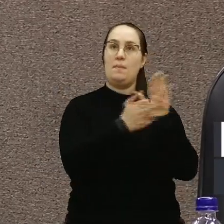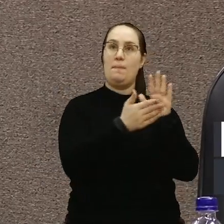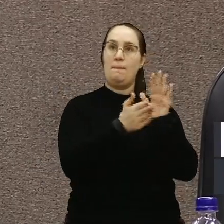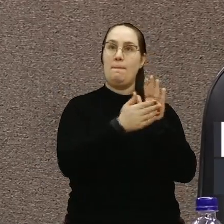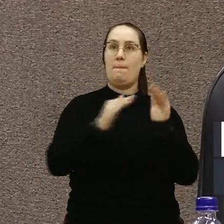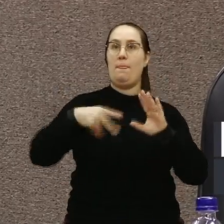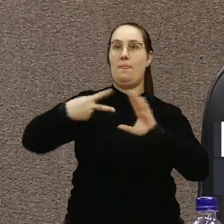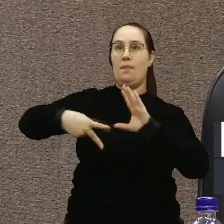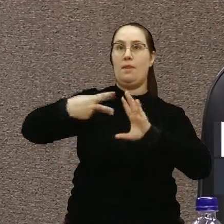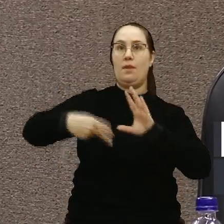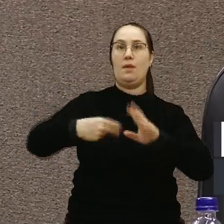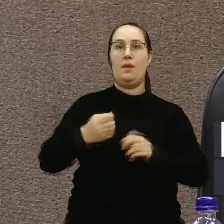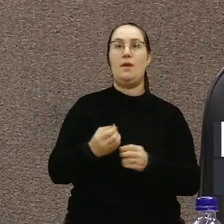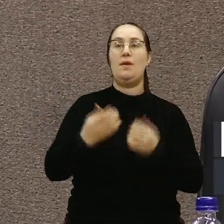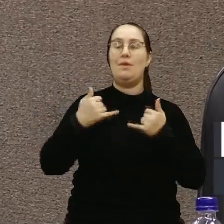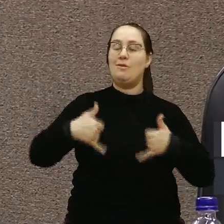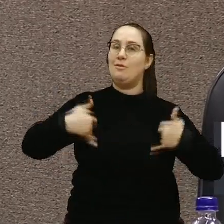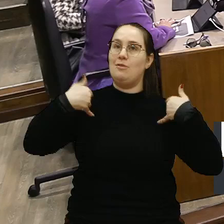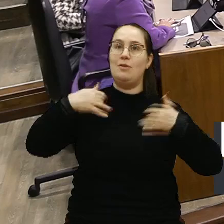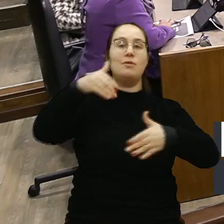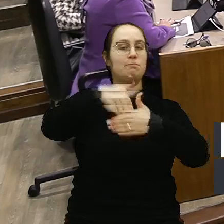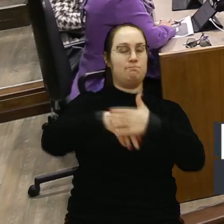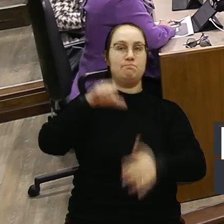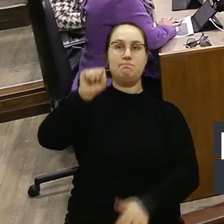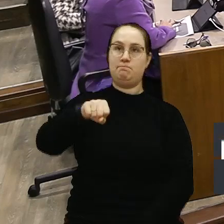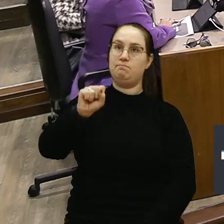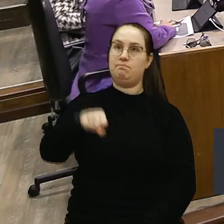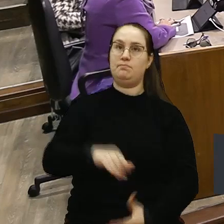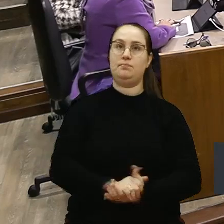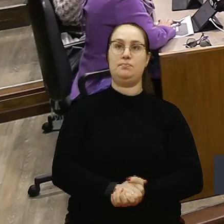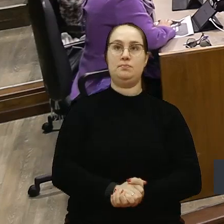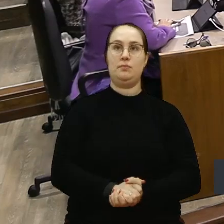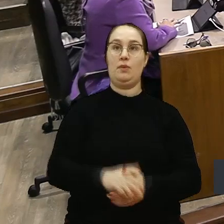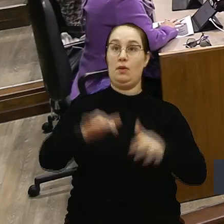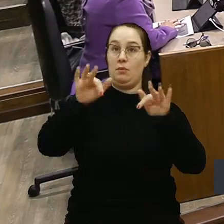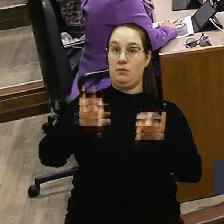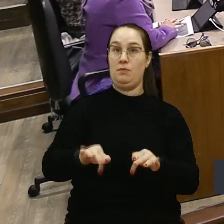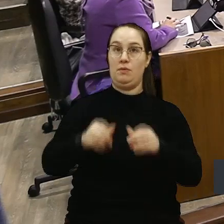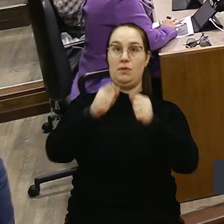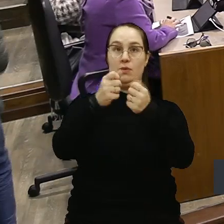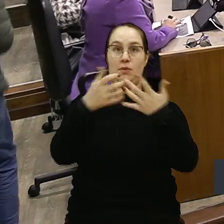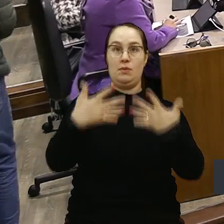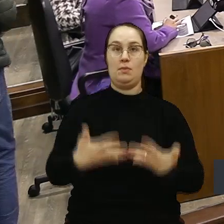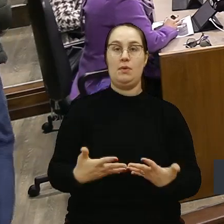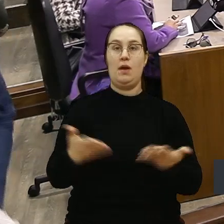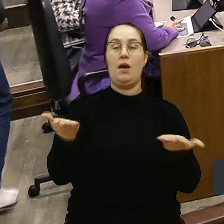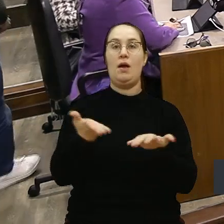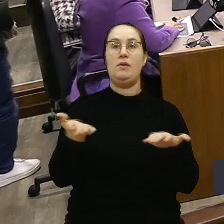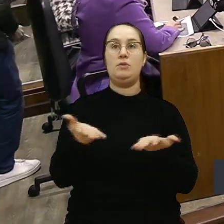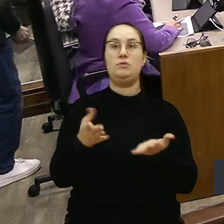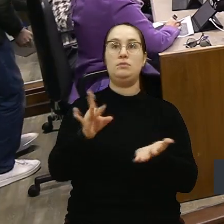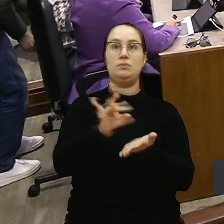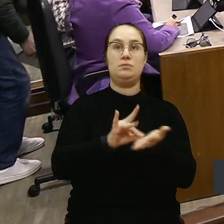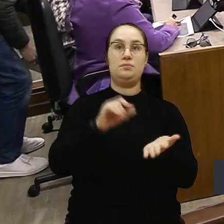e que orgulho poder votar favorável a ele. Encerradas as declarações de voto, passemos ao registro